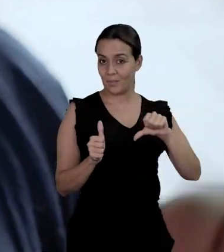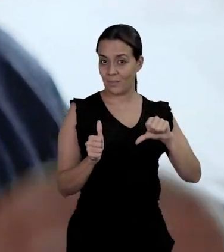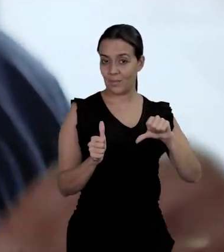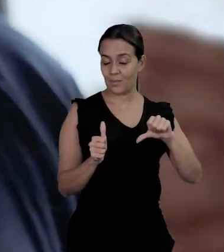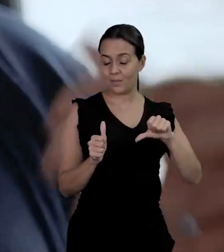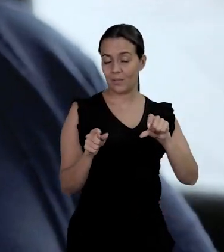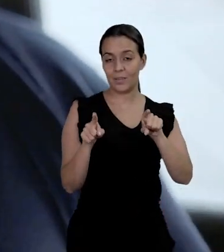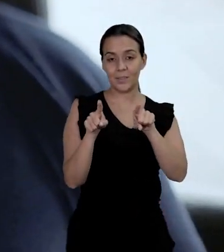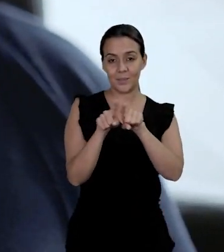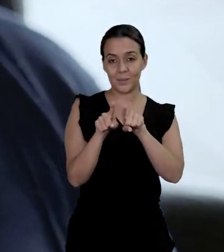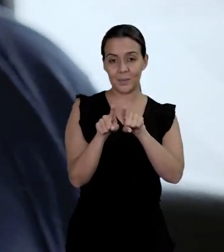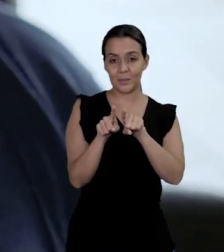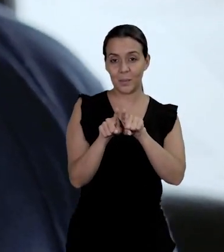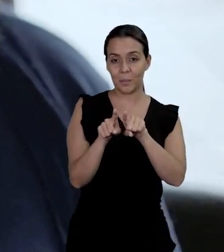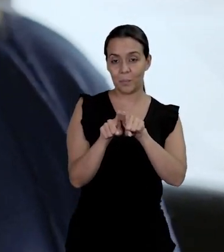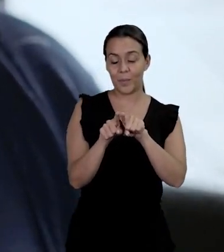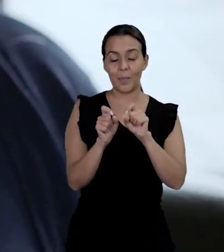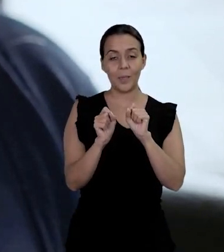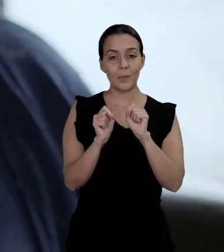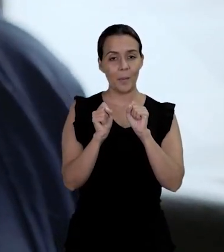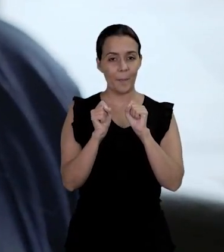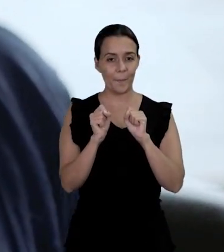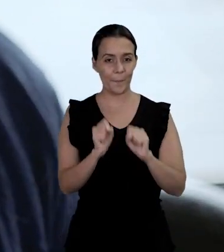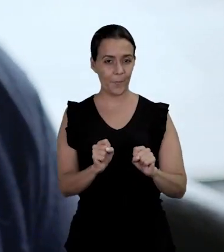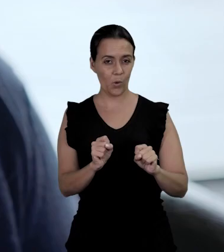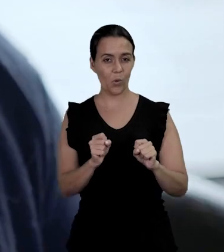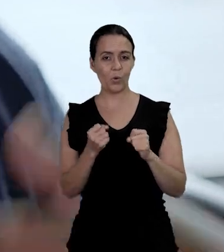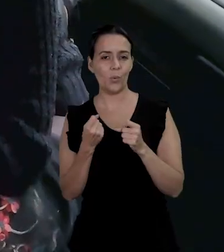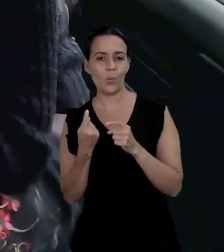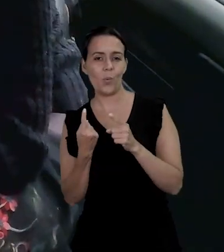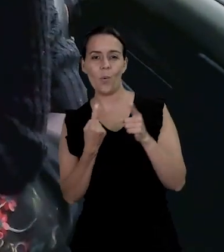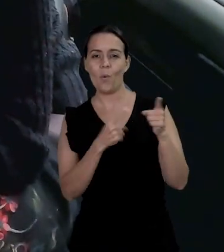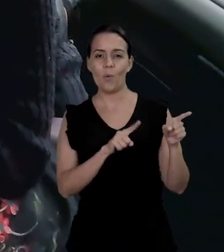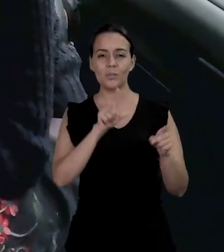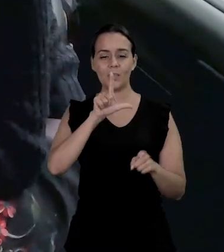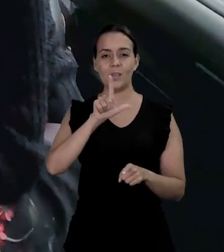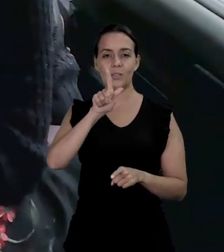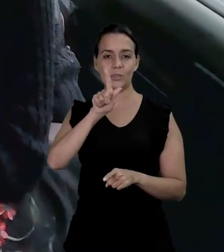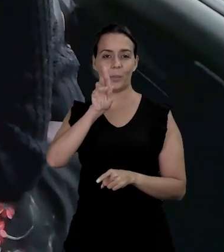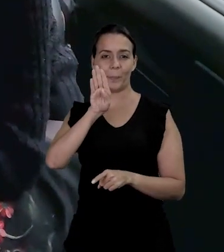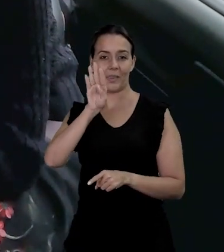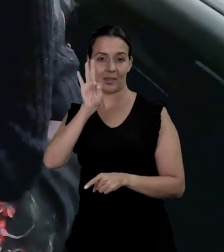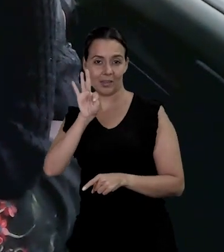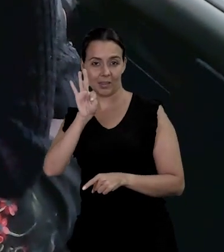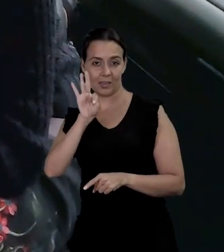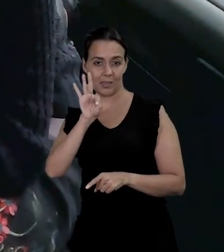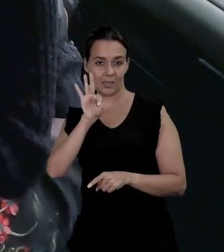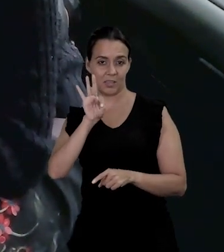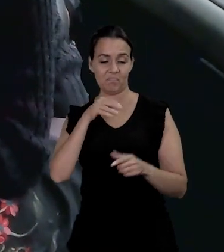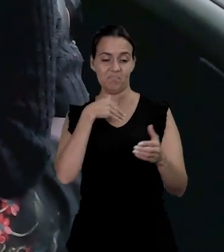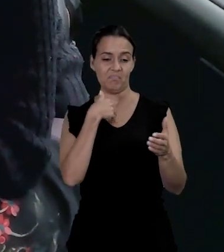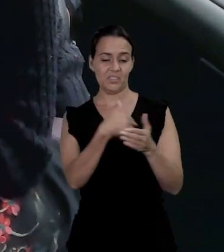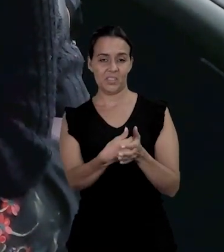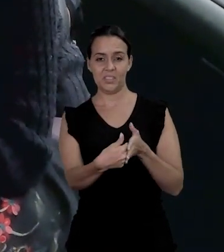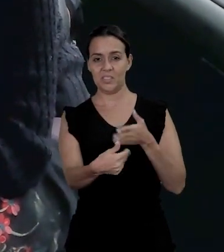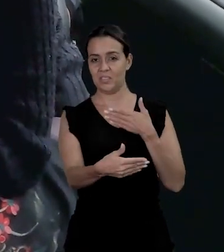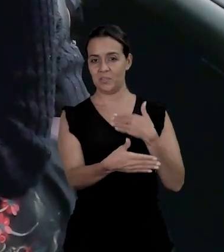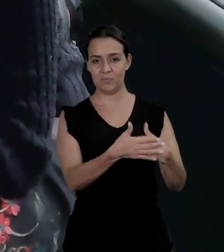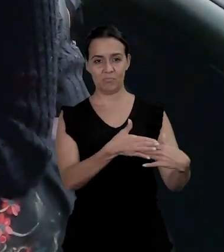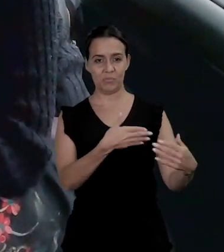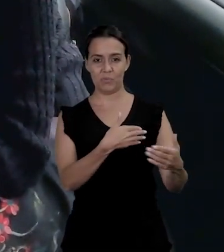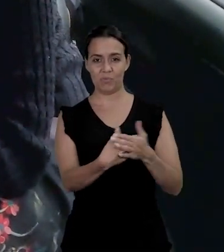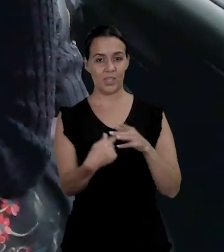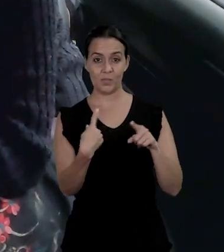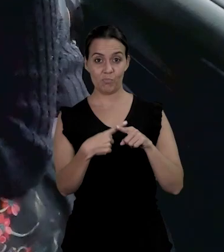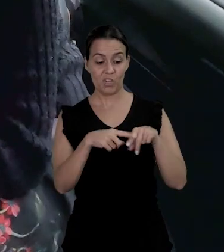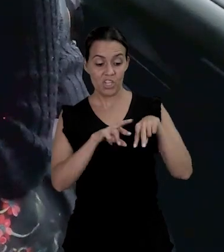pode combater as pessoas LGBT como um todo, feministas e pessoas trans, e pouco importa, porque